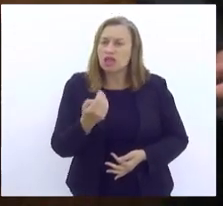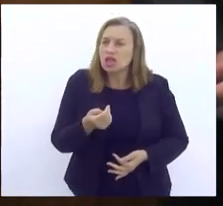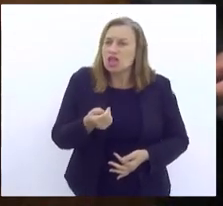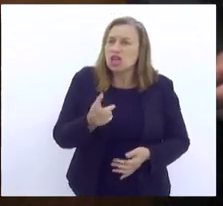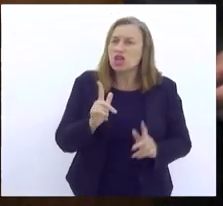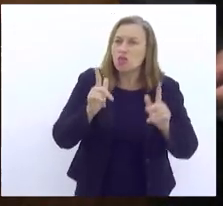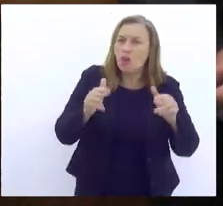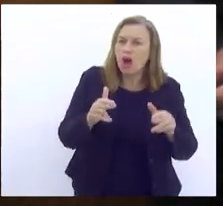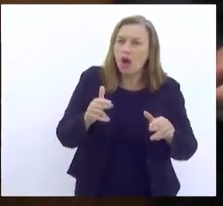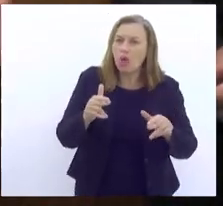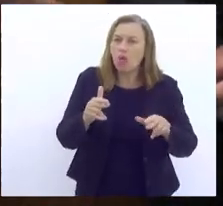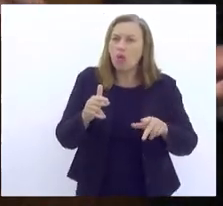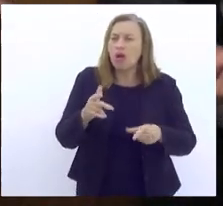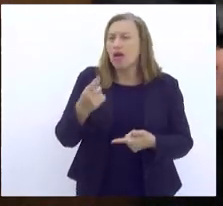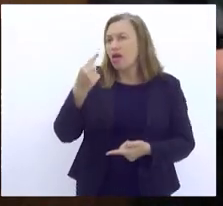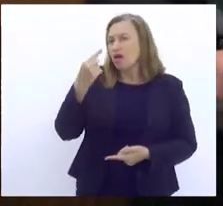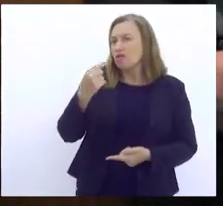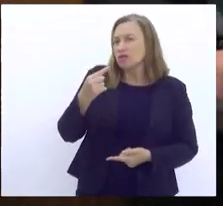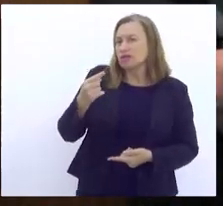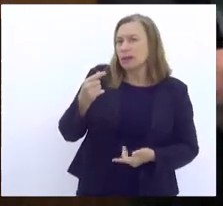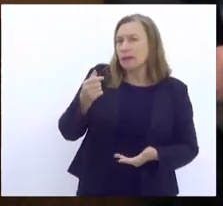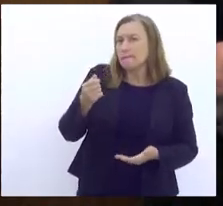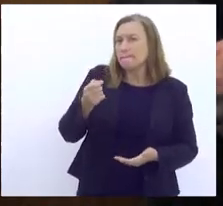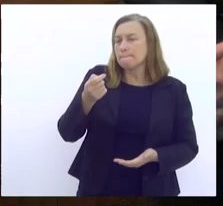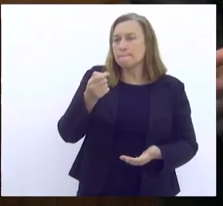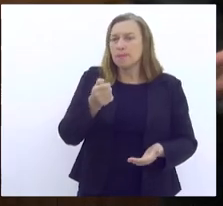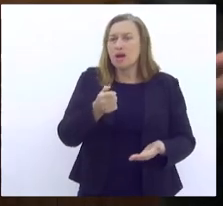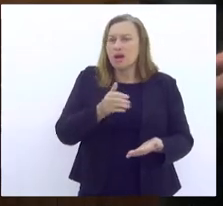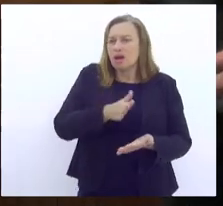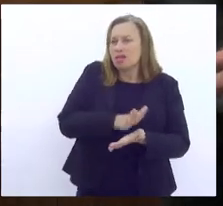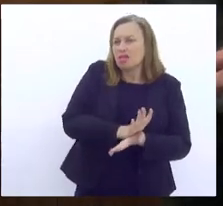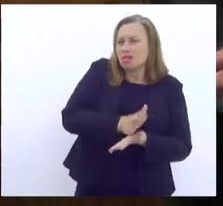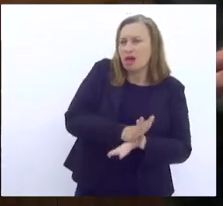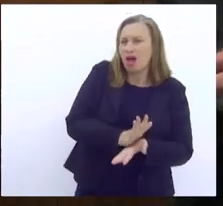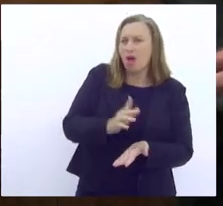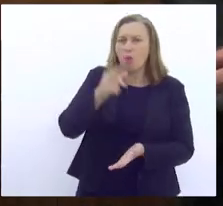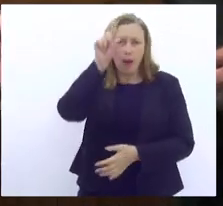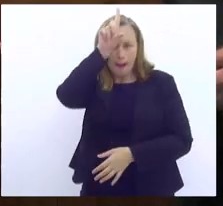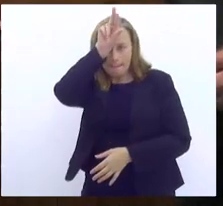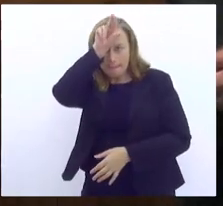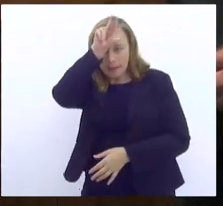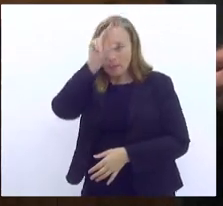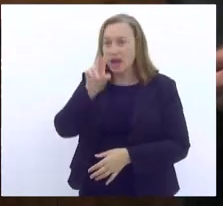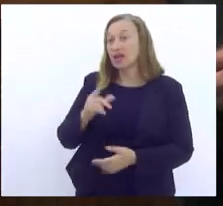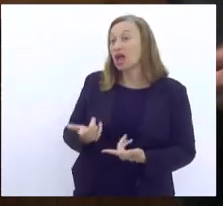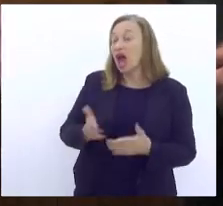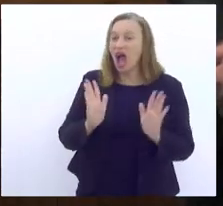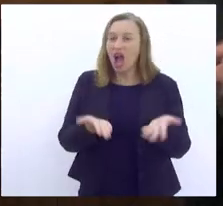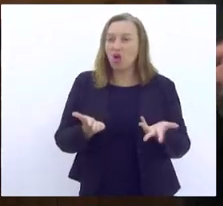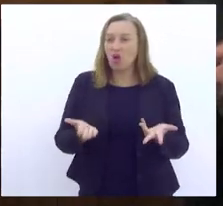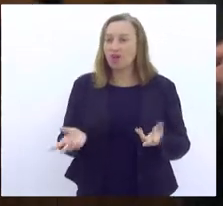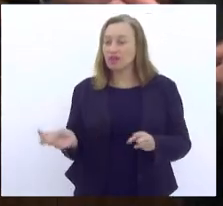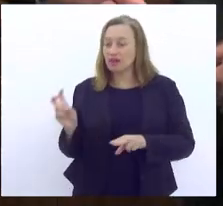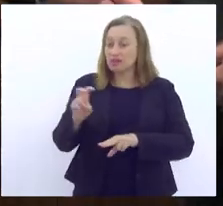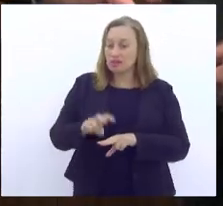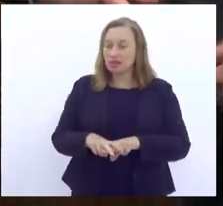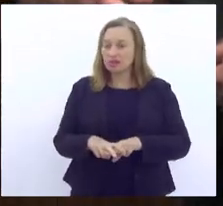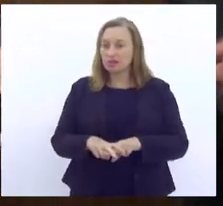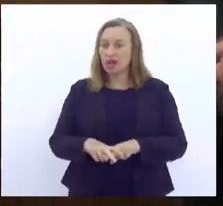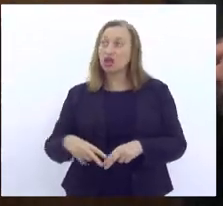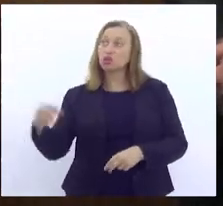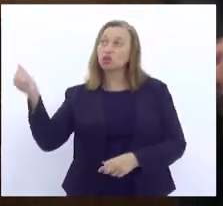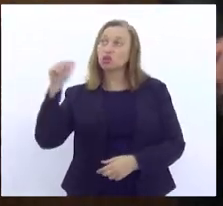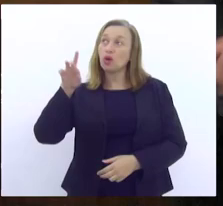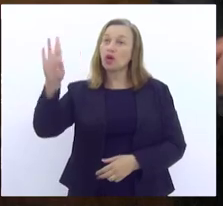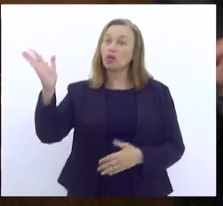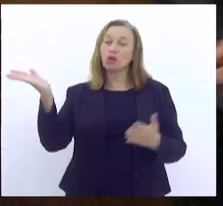porra. É isso que está acontecendo no Rio de Janeiro. Agora, ficar no ar-condicionado, numa mesa, num gabinete, dando ordens,